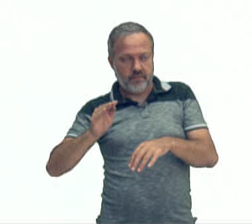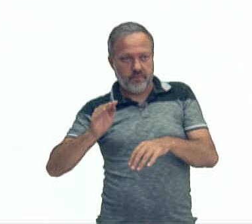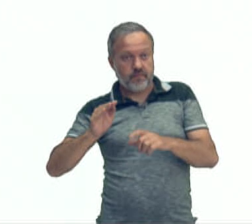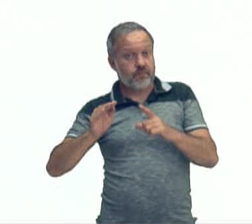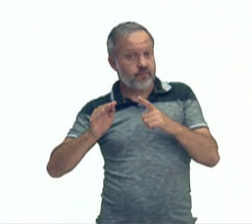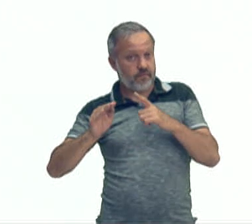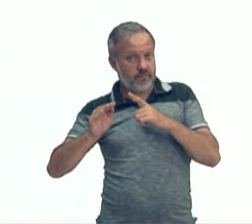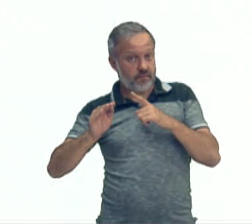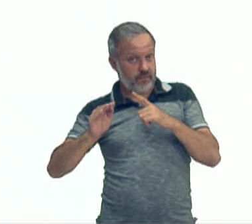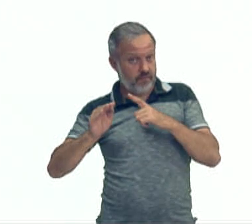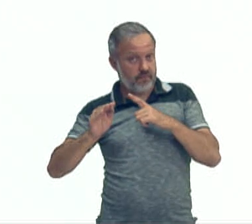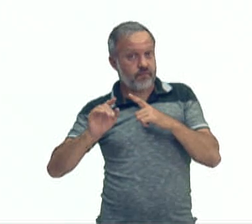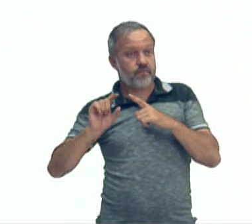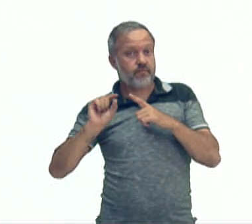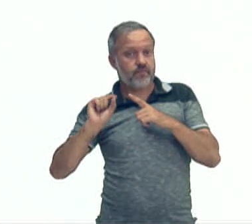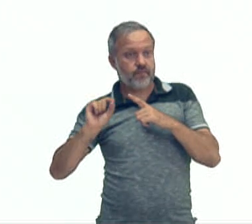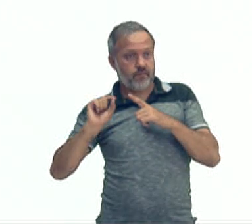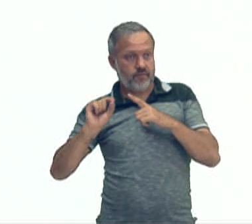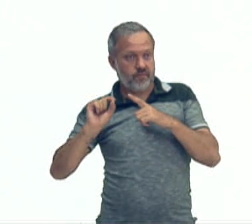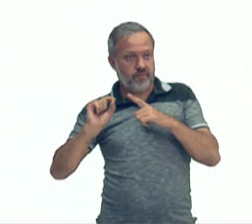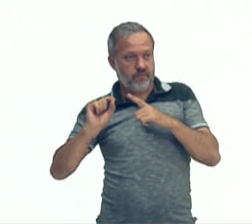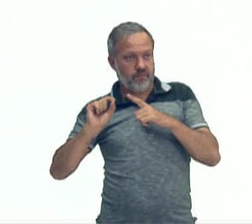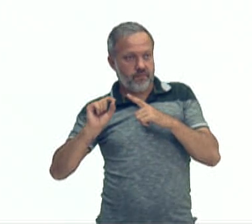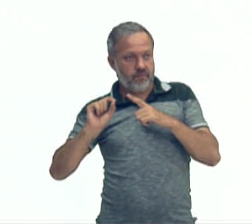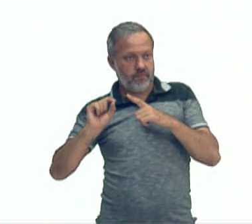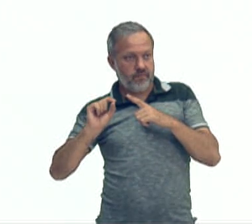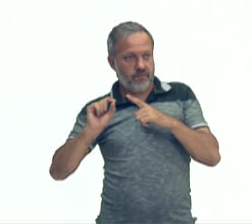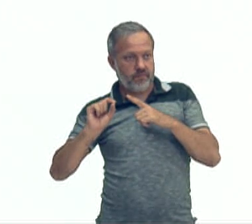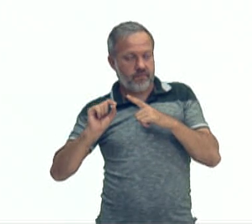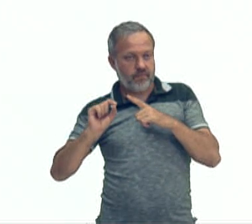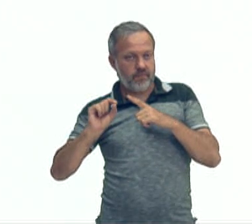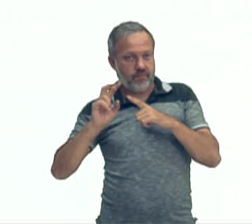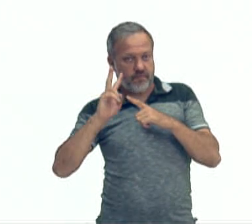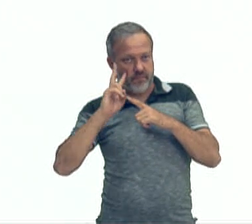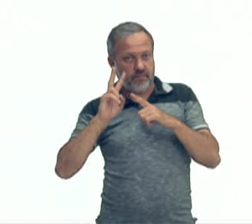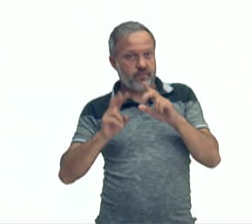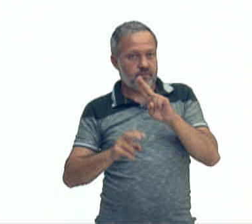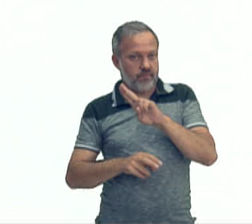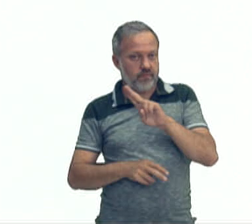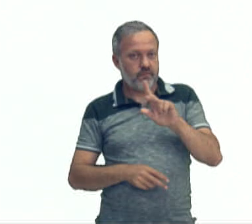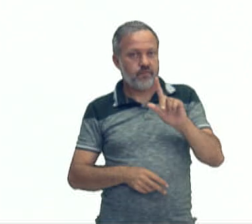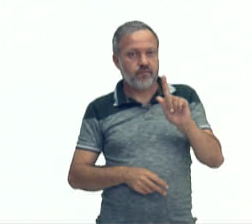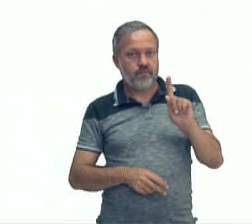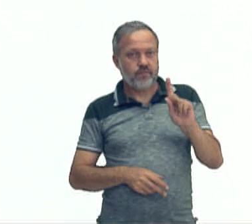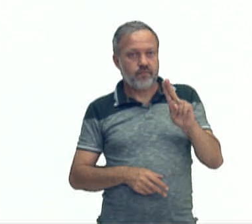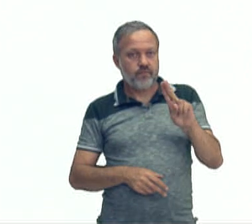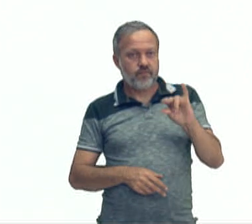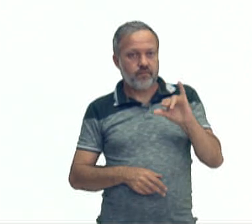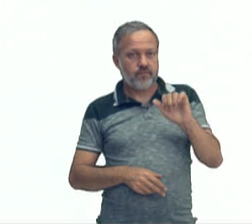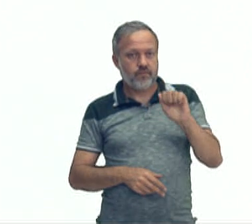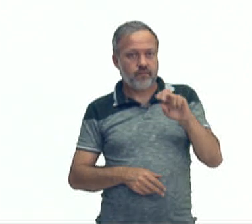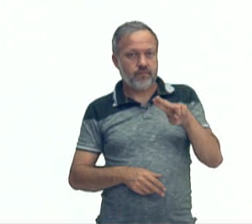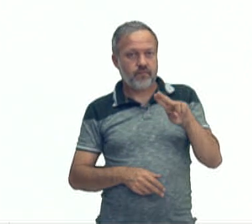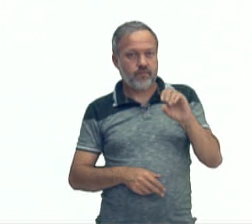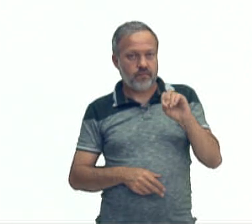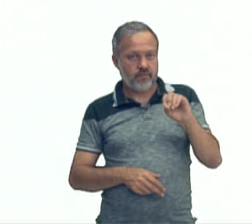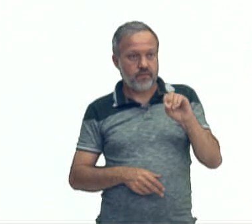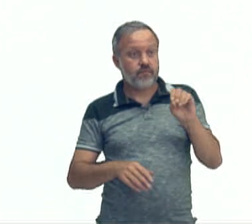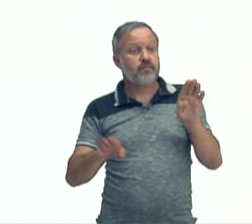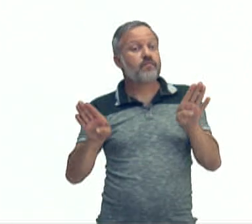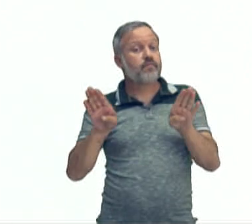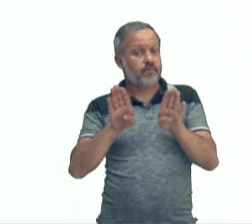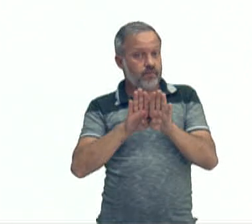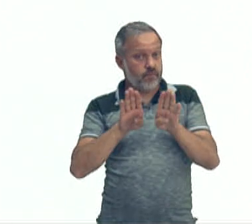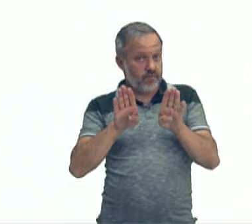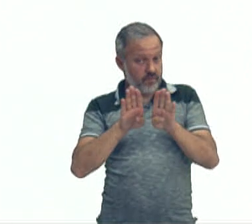de altitude, né? A gente teria o Planalto Guiano, que fica ali ao norte da América do Sul. Nós temos o Planalto Central brasileiro,